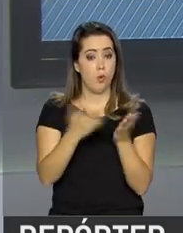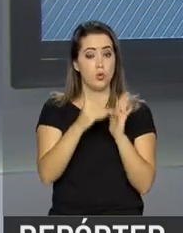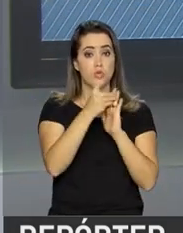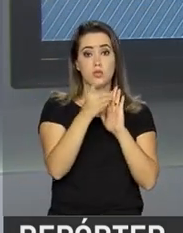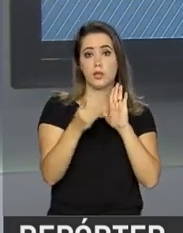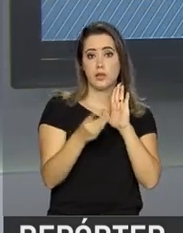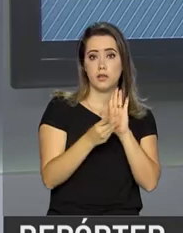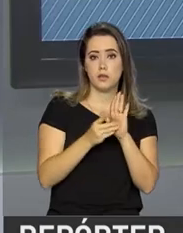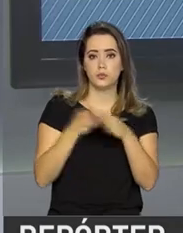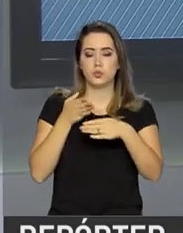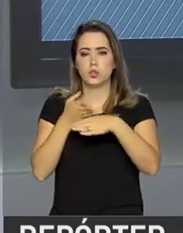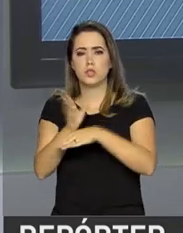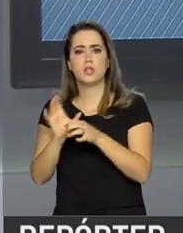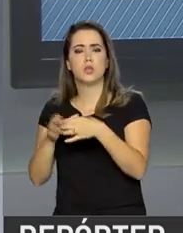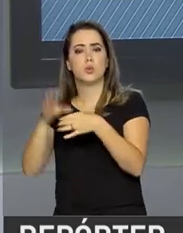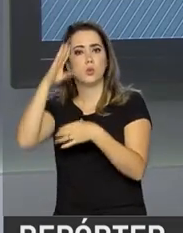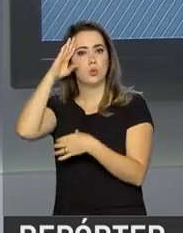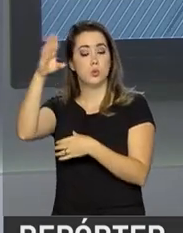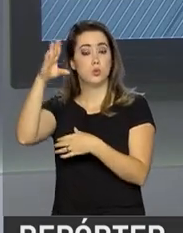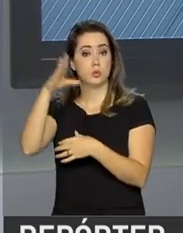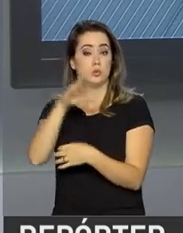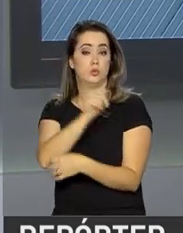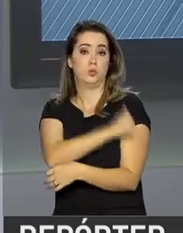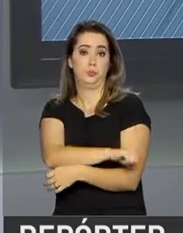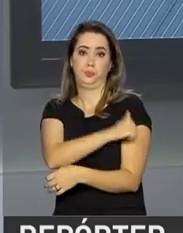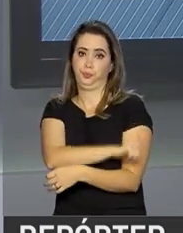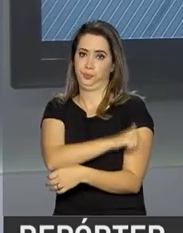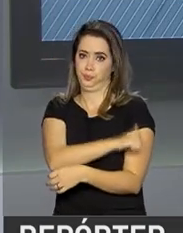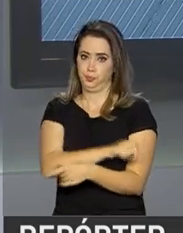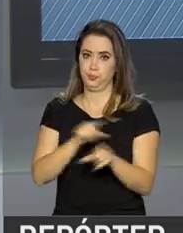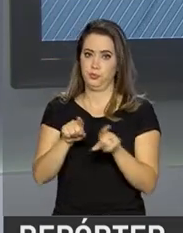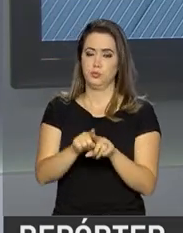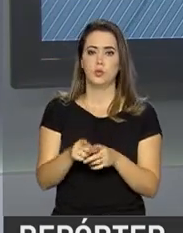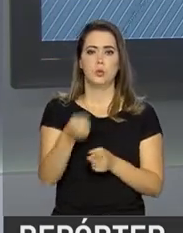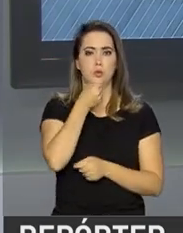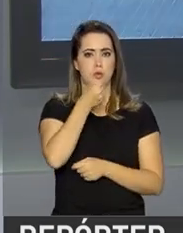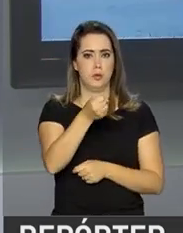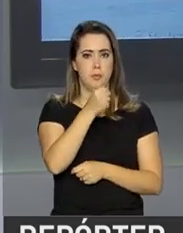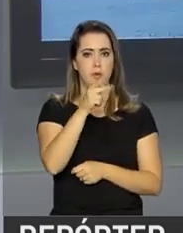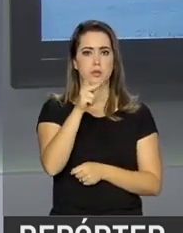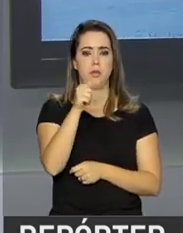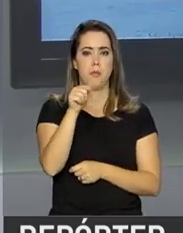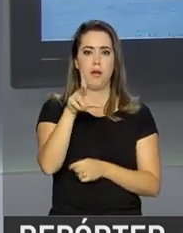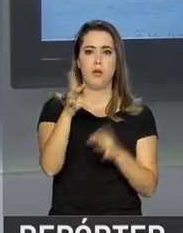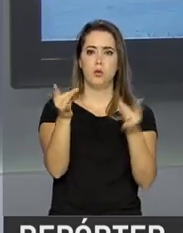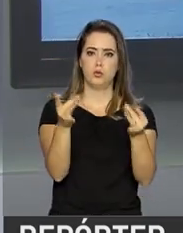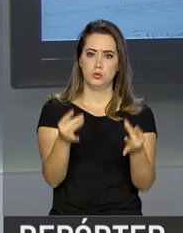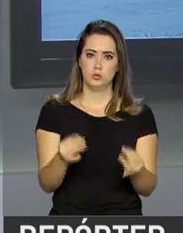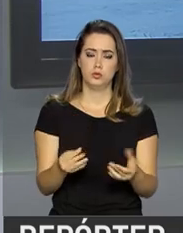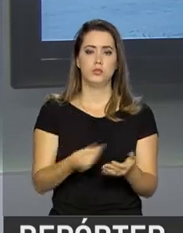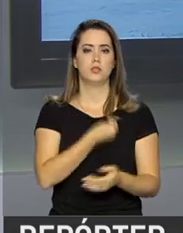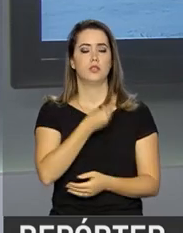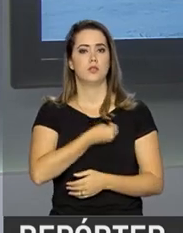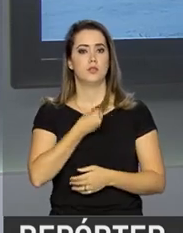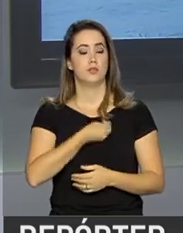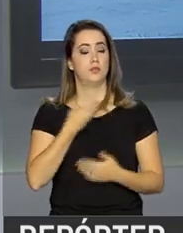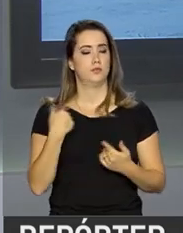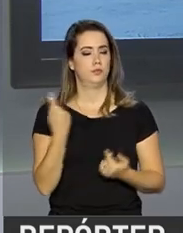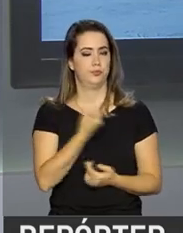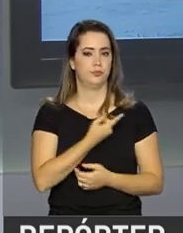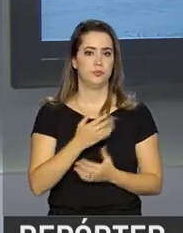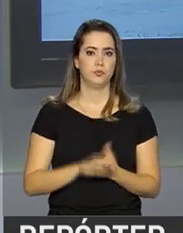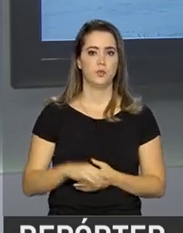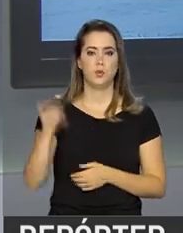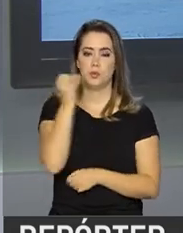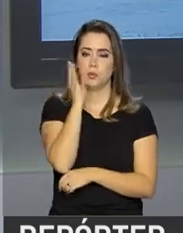de intervenção na segurança pública do estado do rio de janeiro o repórter paulo la sálvia traz os detalhes ao vivo pra gente boa tarde